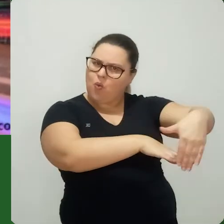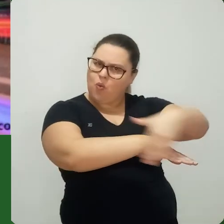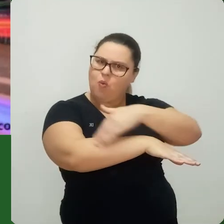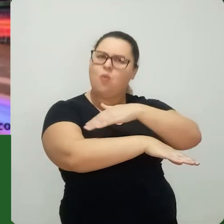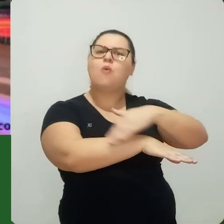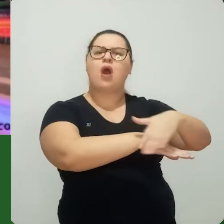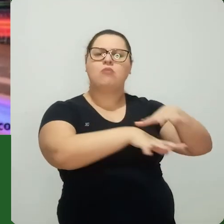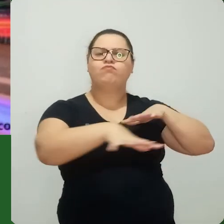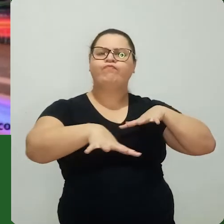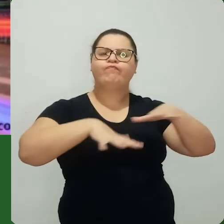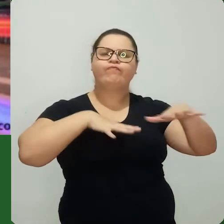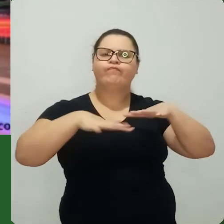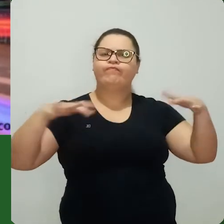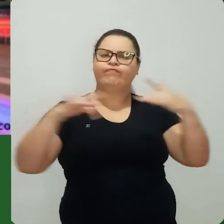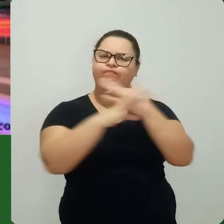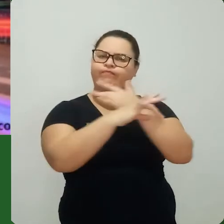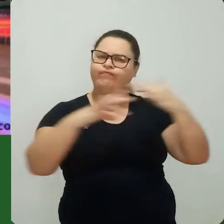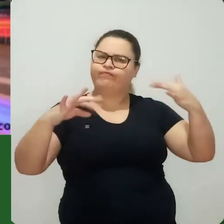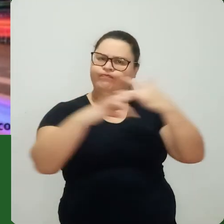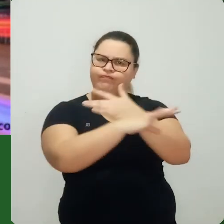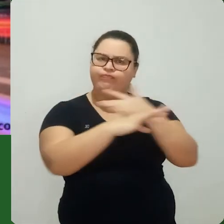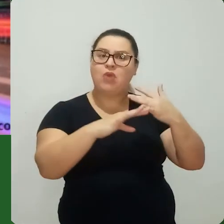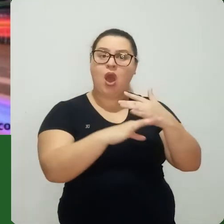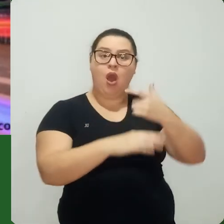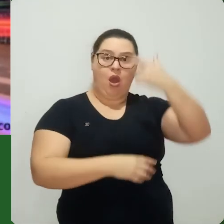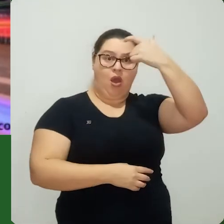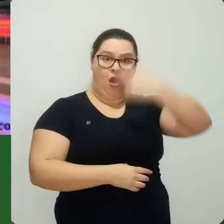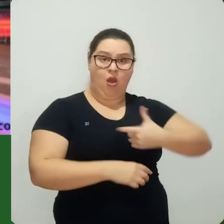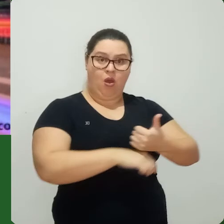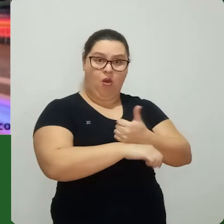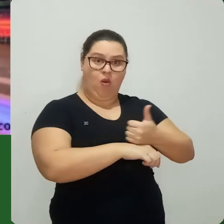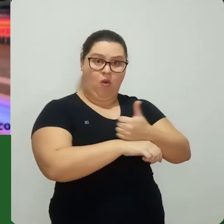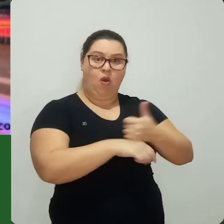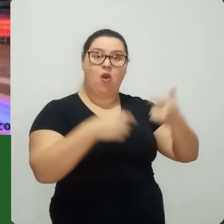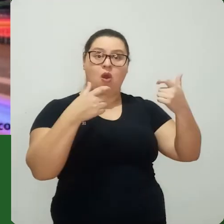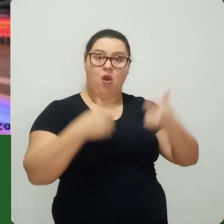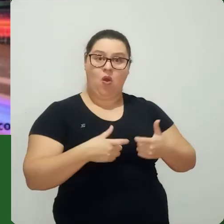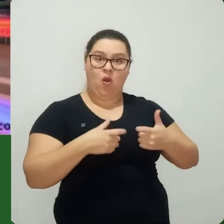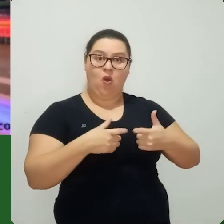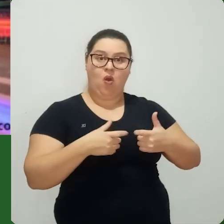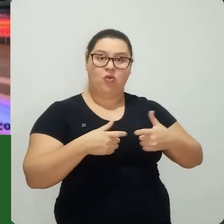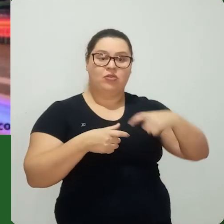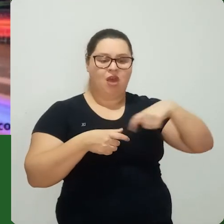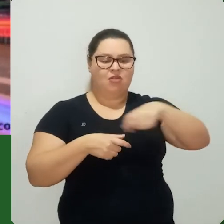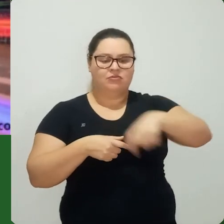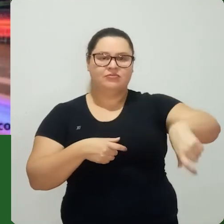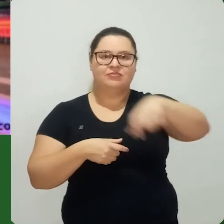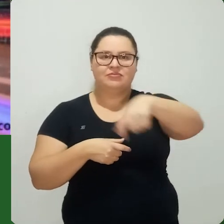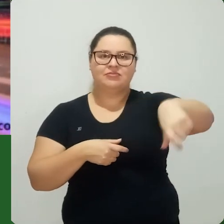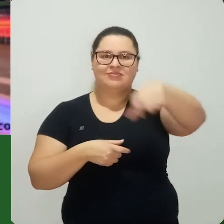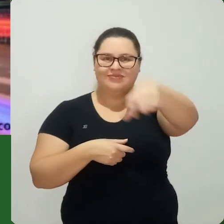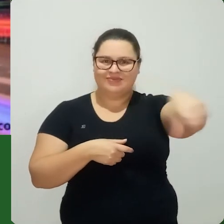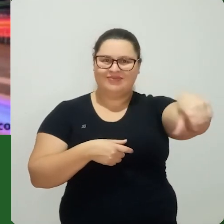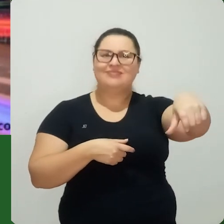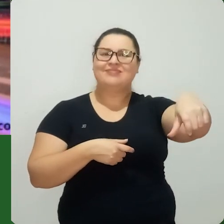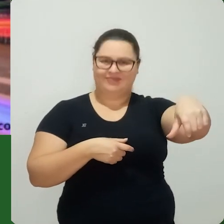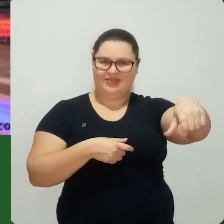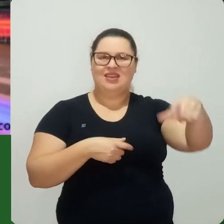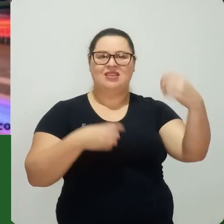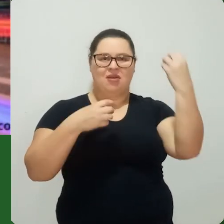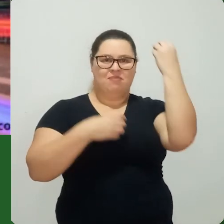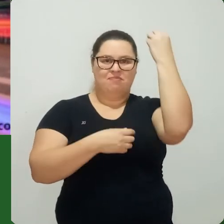essa fotografia foi feita numa rua movimentada. O fotógrafo está numa faixa de pedestres, mas o sinal está aberto para os